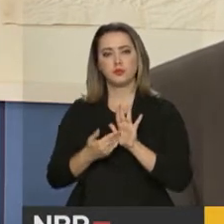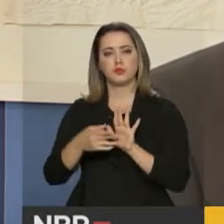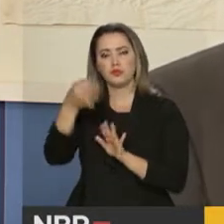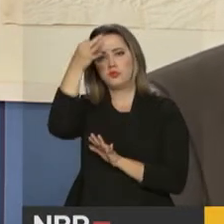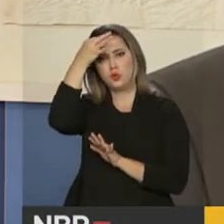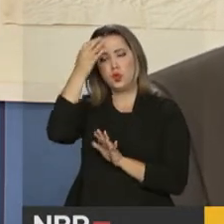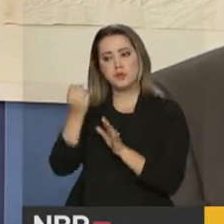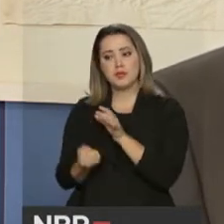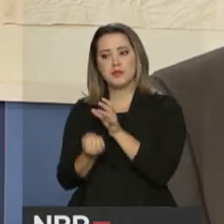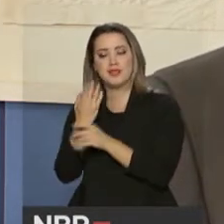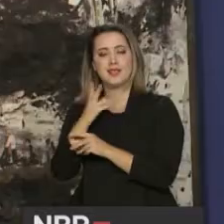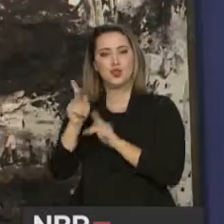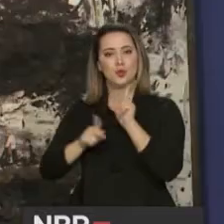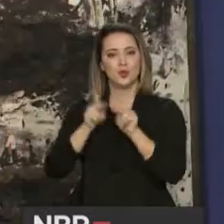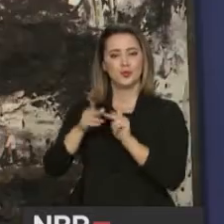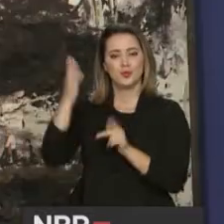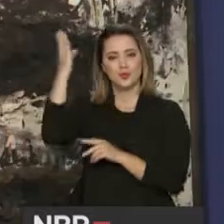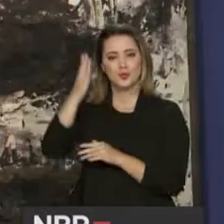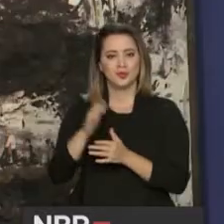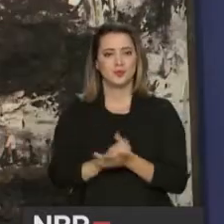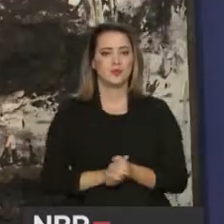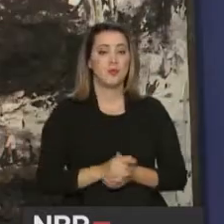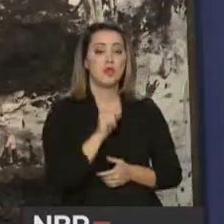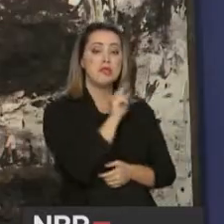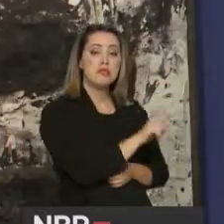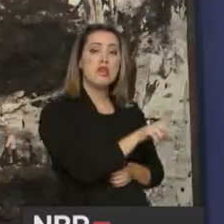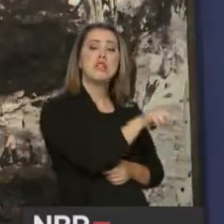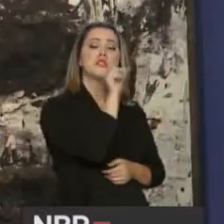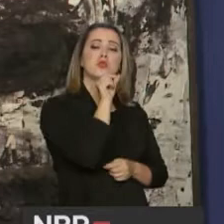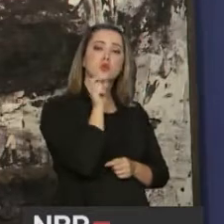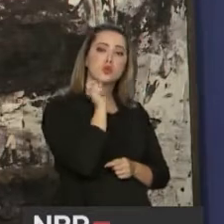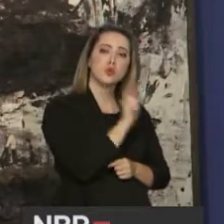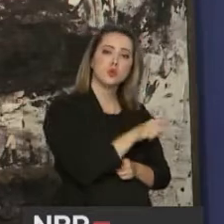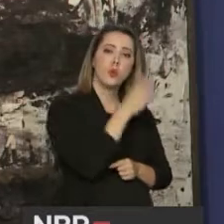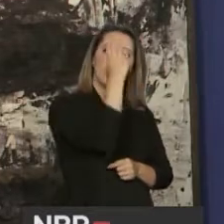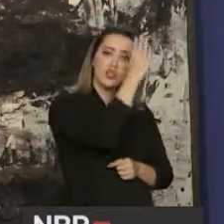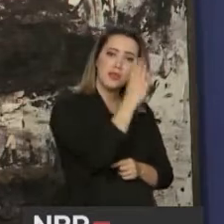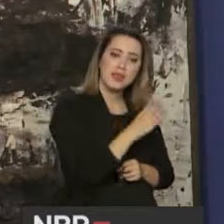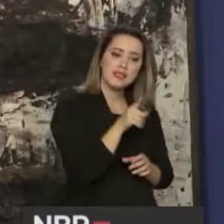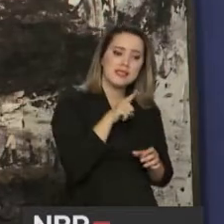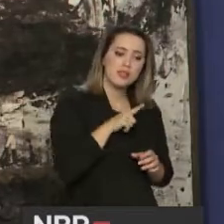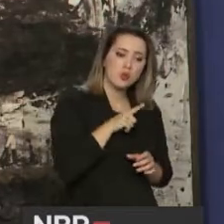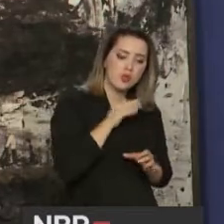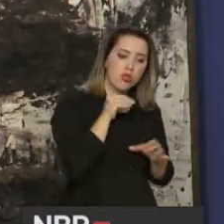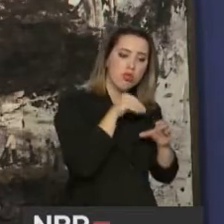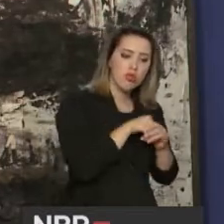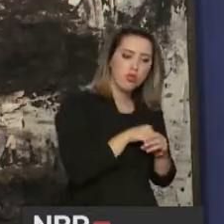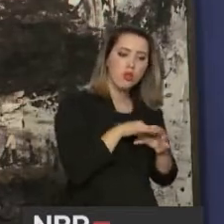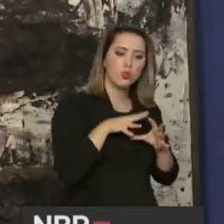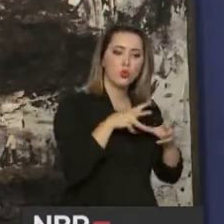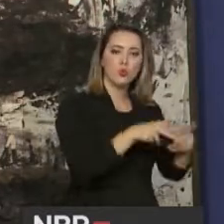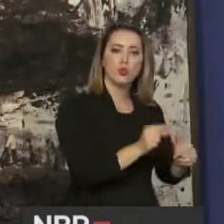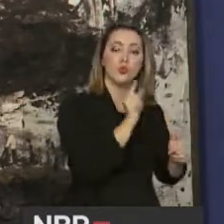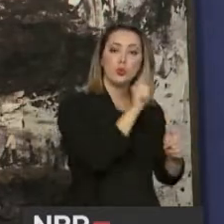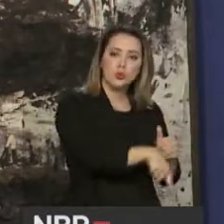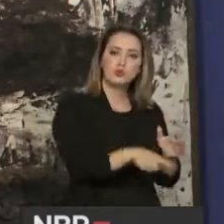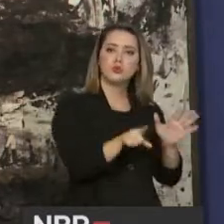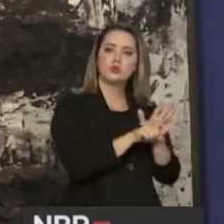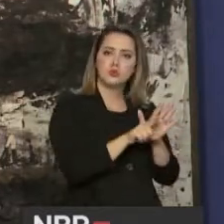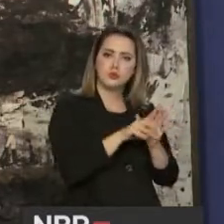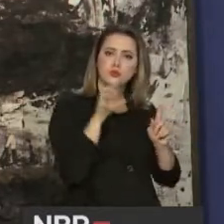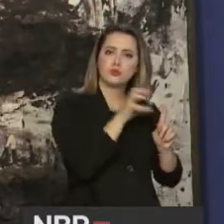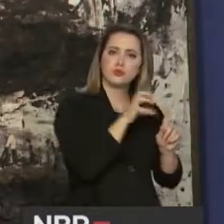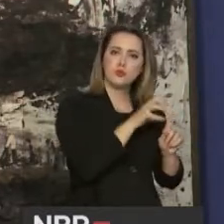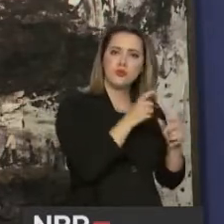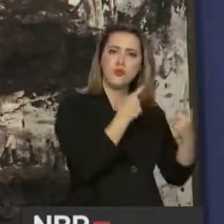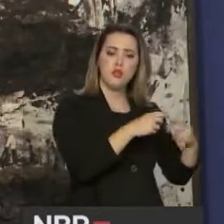espírito criador do povo brasileiro. E esse critério de brasilidade, de nacionalidade das peças também se reflete